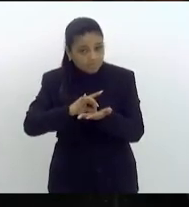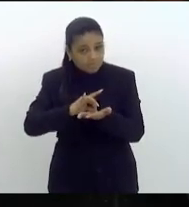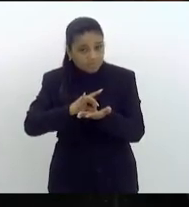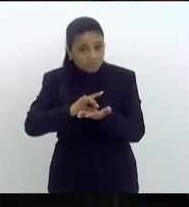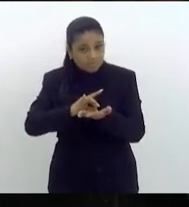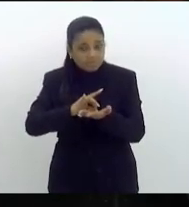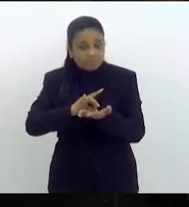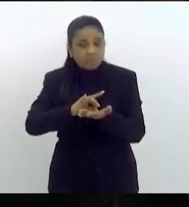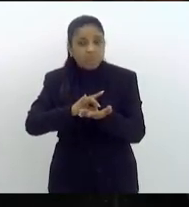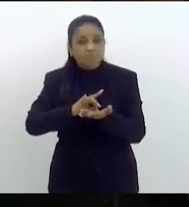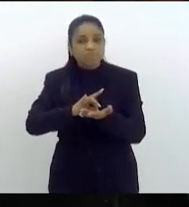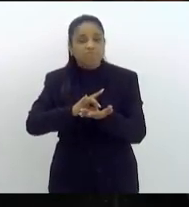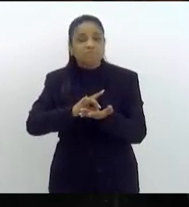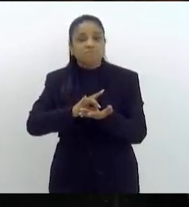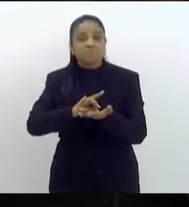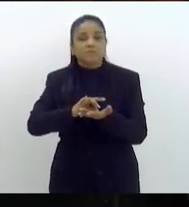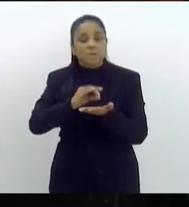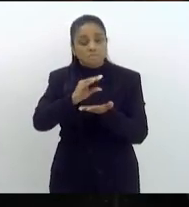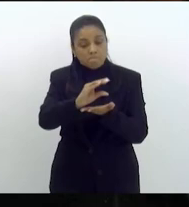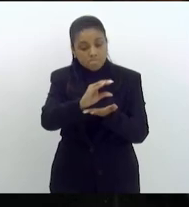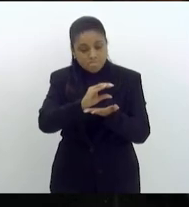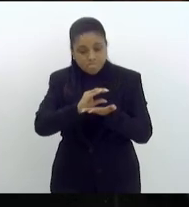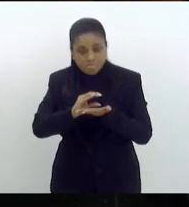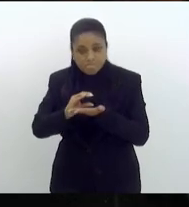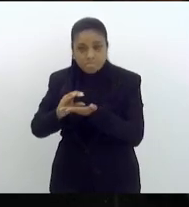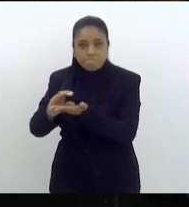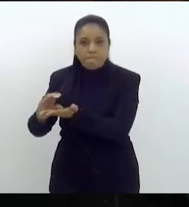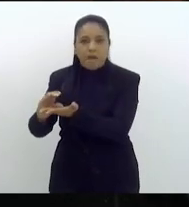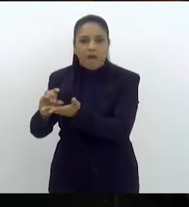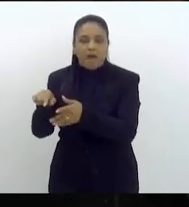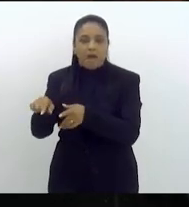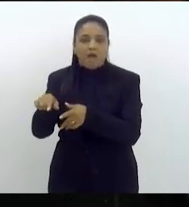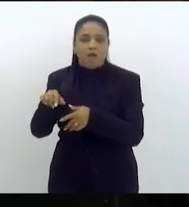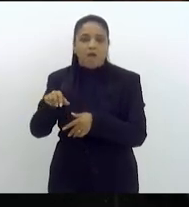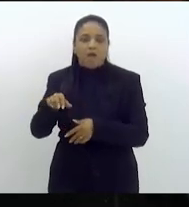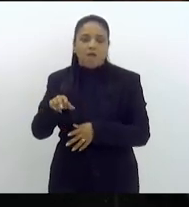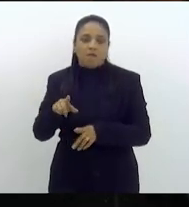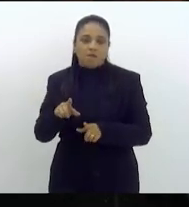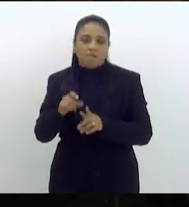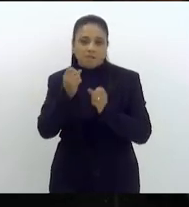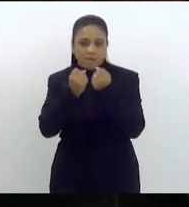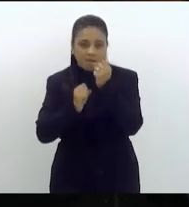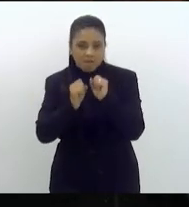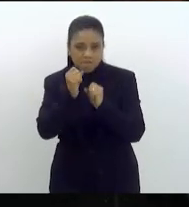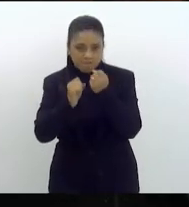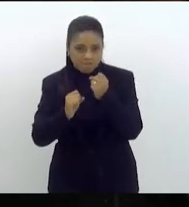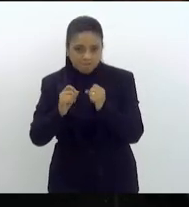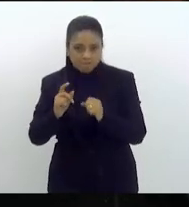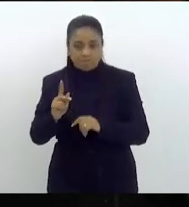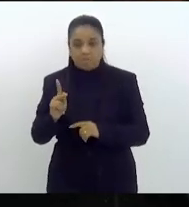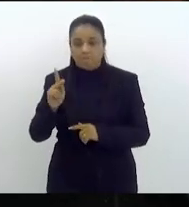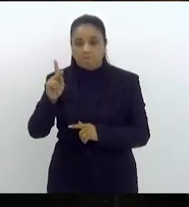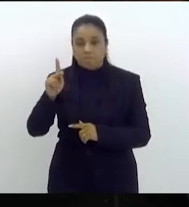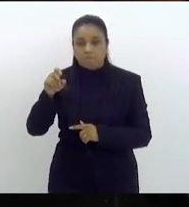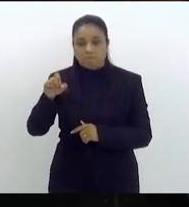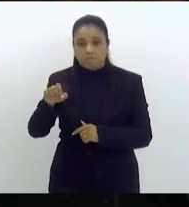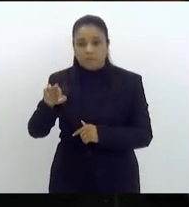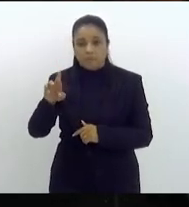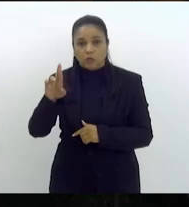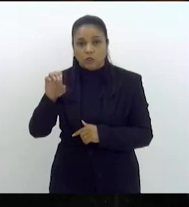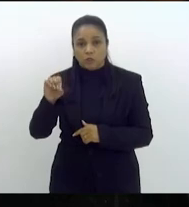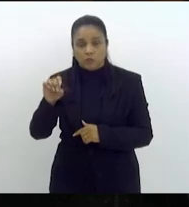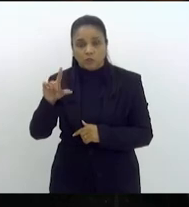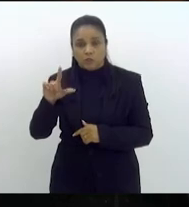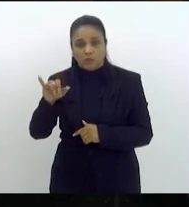que efetivamente fosse praticado pela empresa petrolífera entretanto